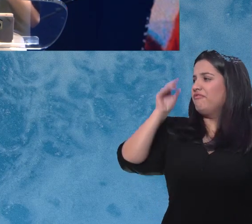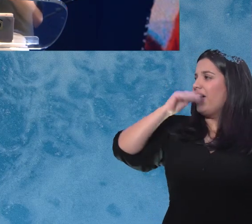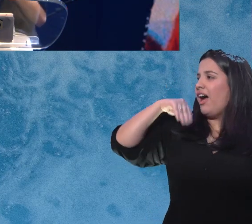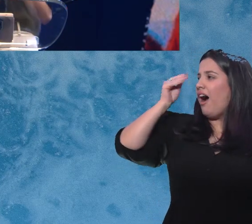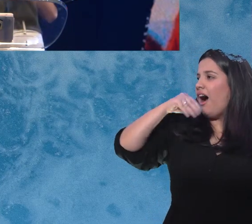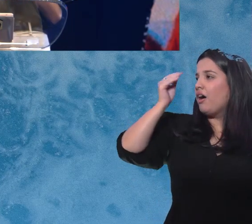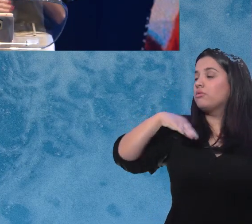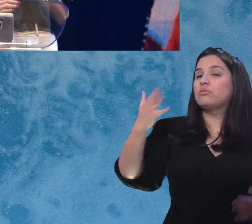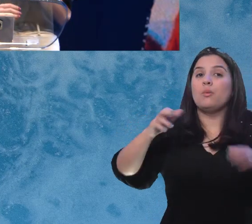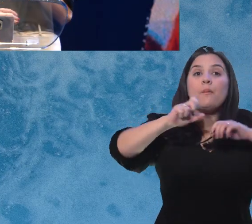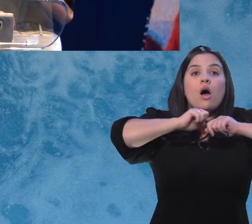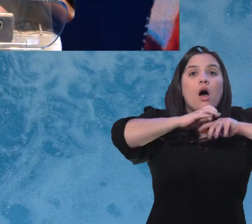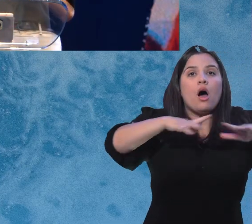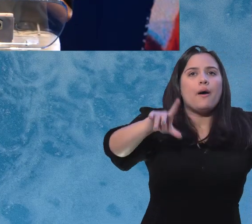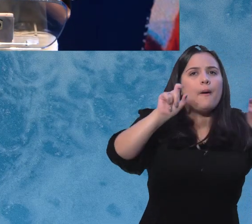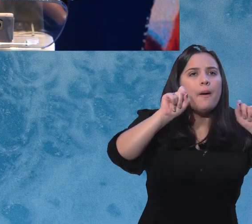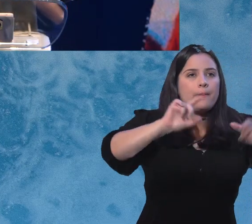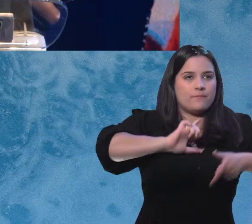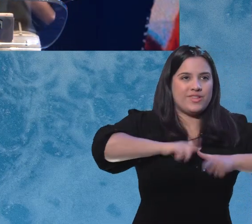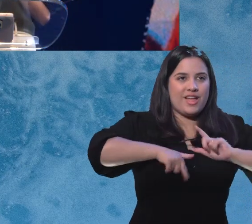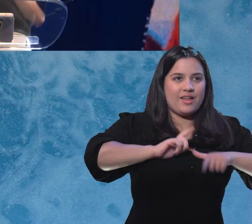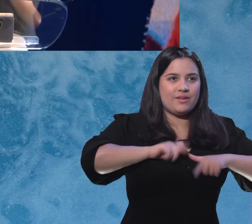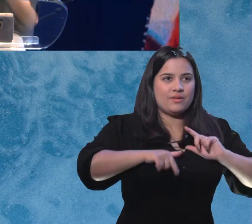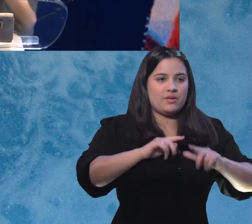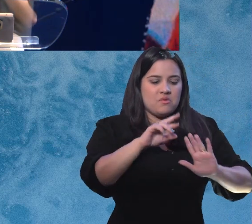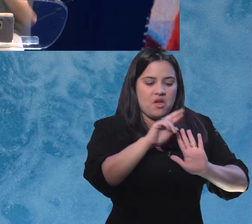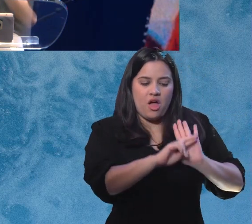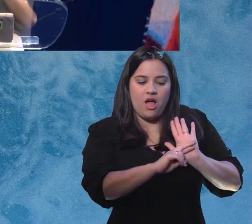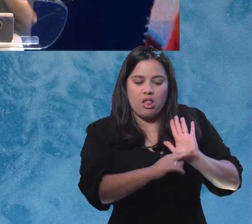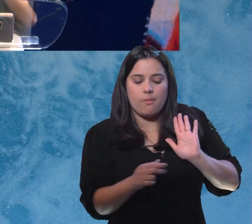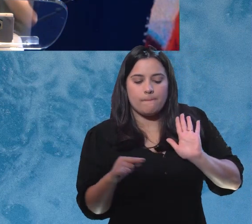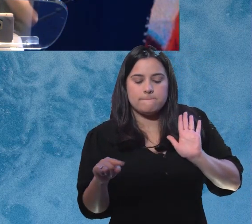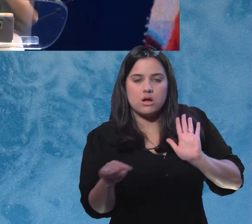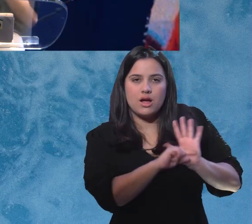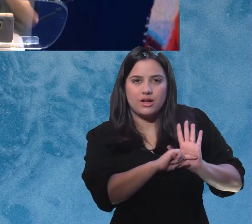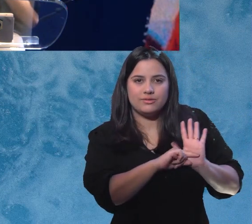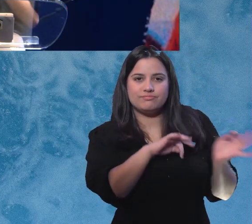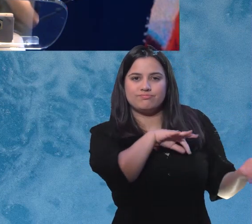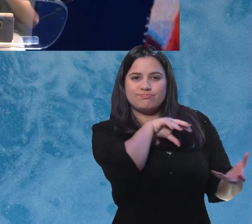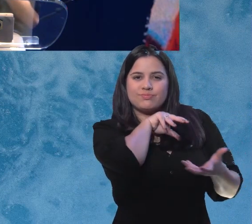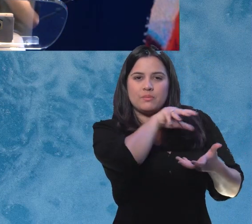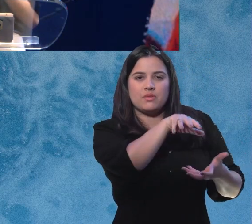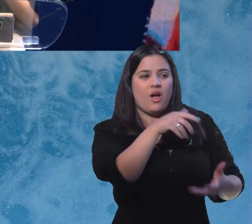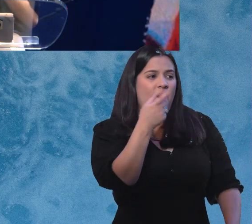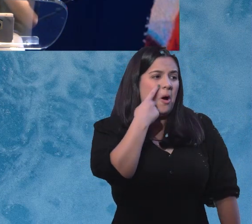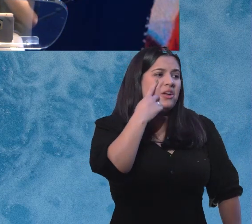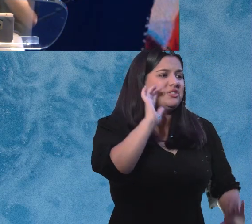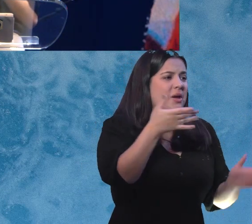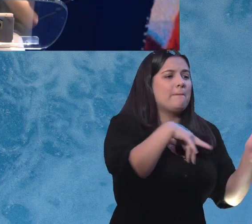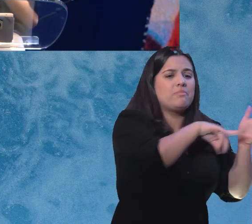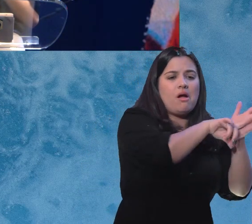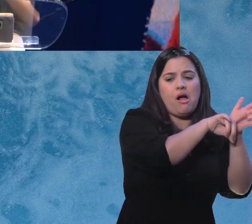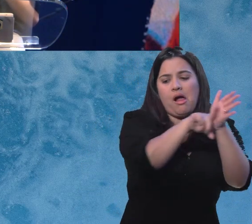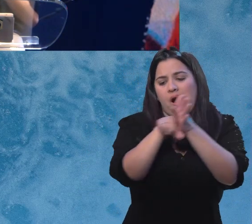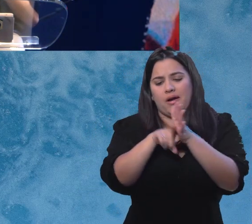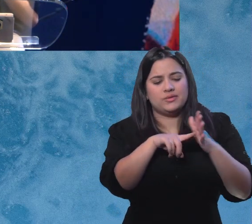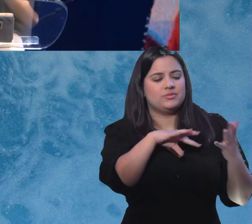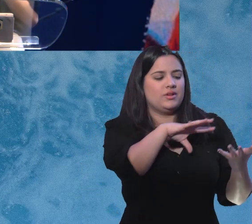espalharam entre os israelitas um relatório negativo sobre a terra, dizendo: a terra que atravessamos ao fazer o